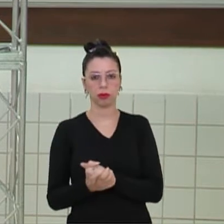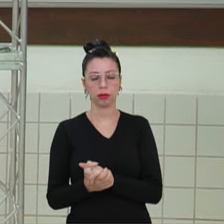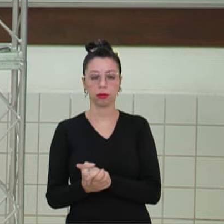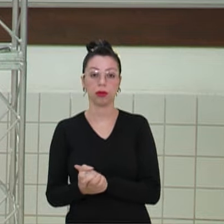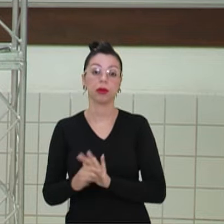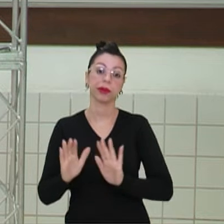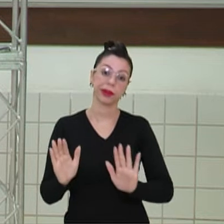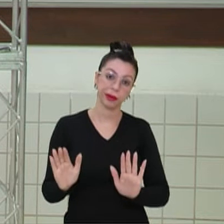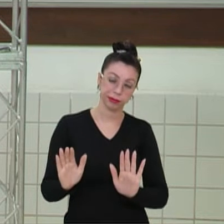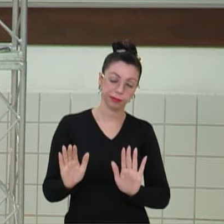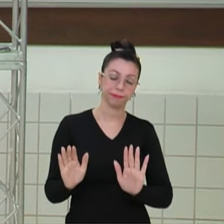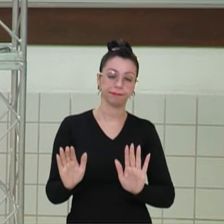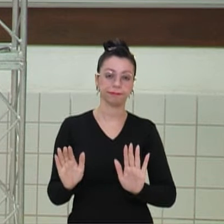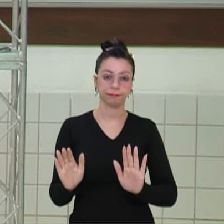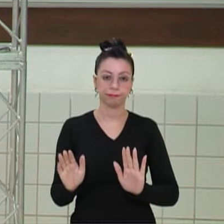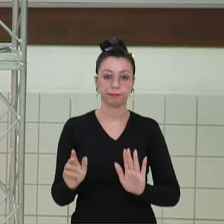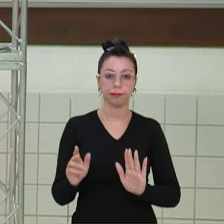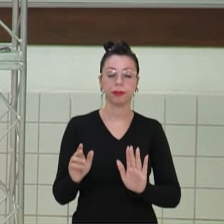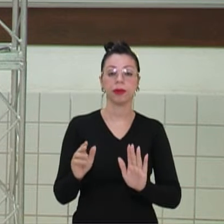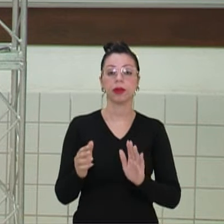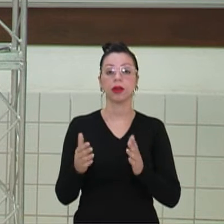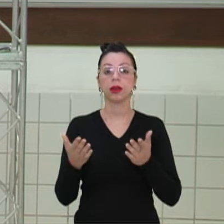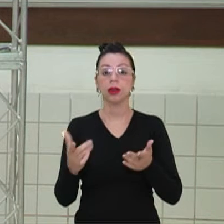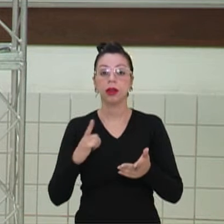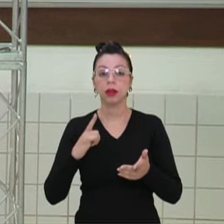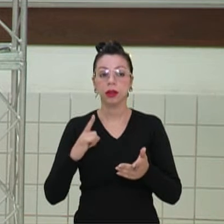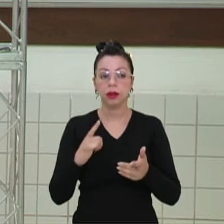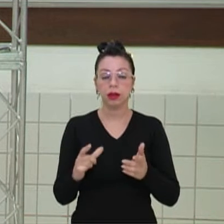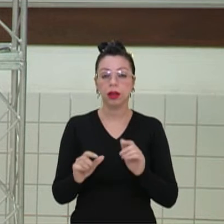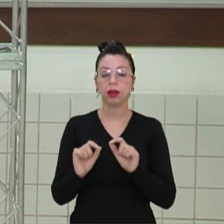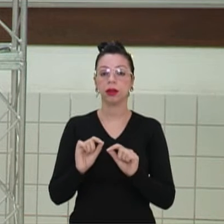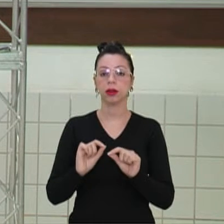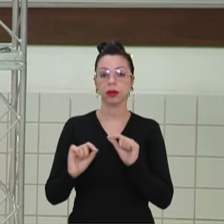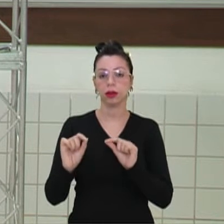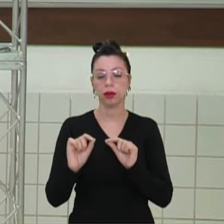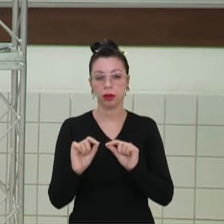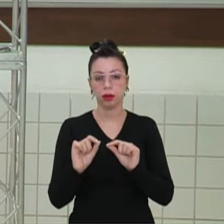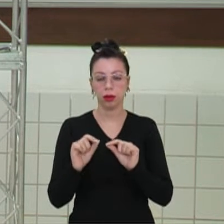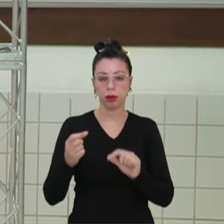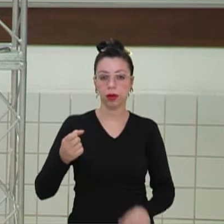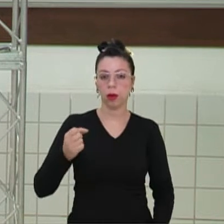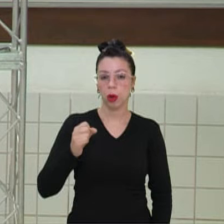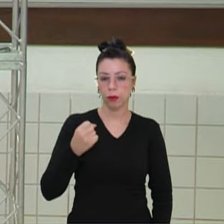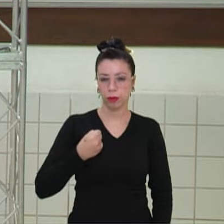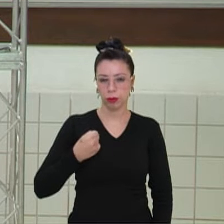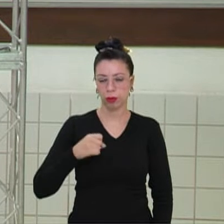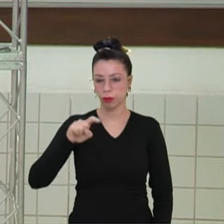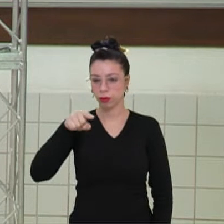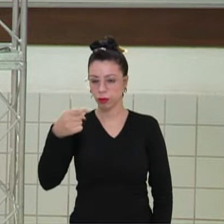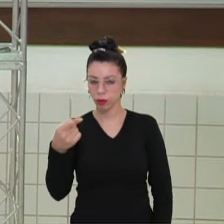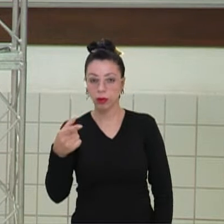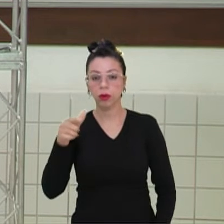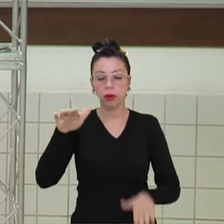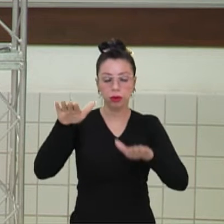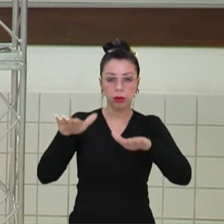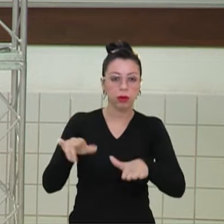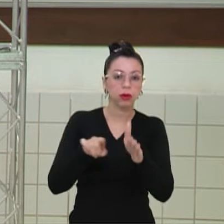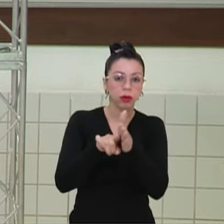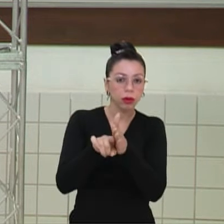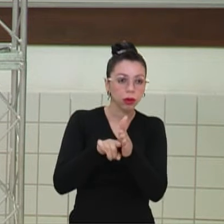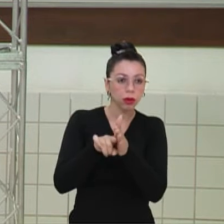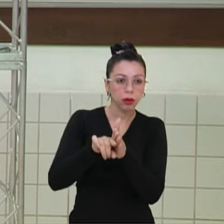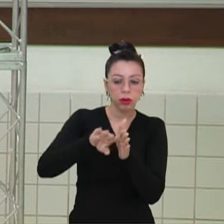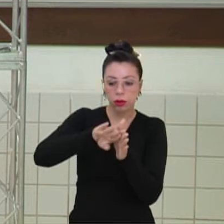6,13. Pois é, como a parte decimal ela é pequenininha, e pelo processo estatístico a gente deixa ela, né? Não considera